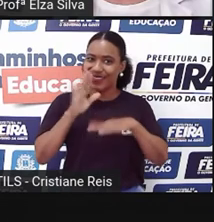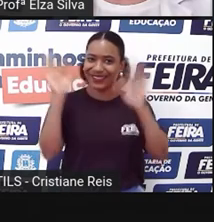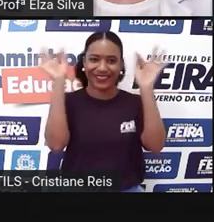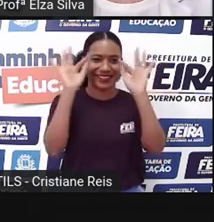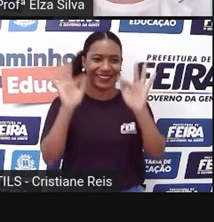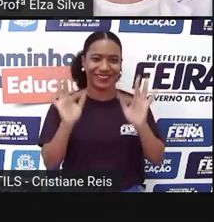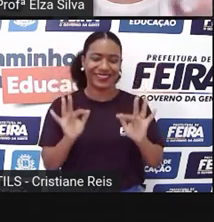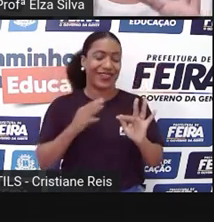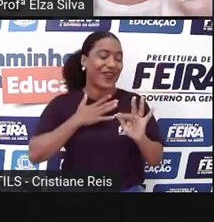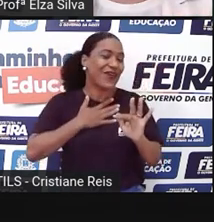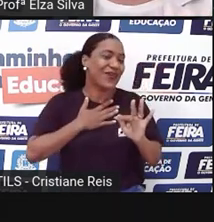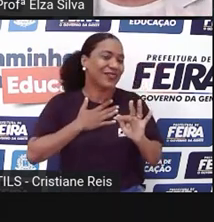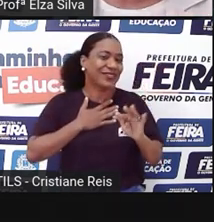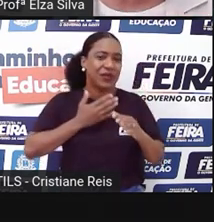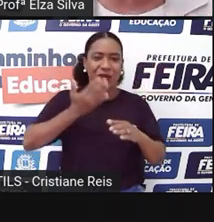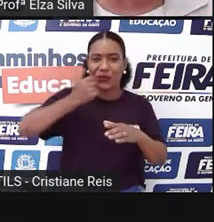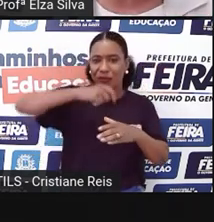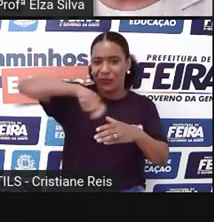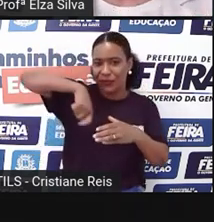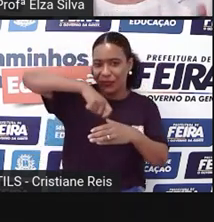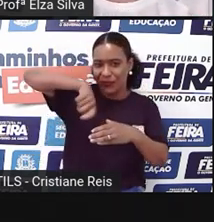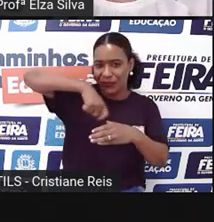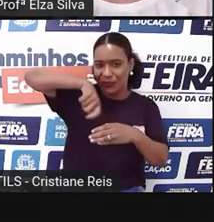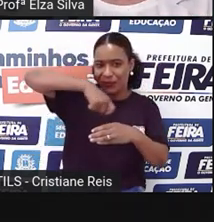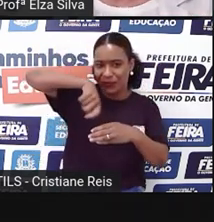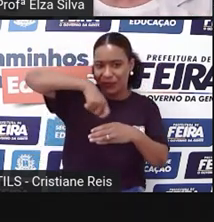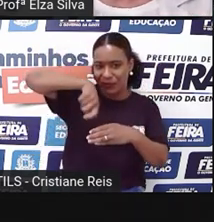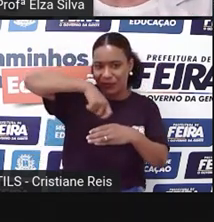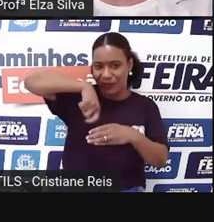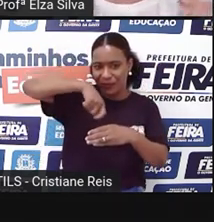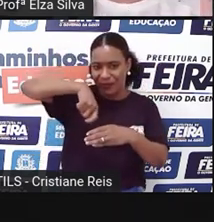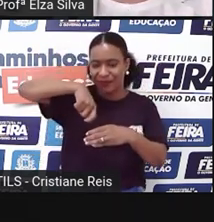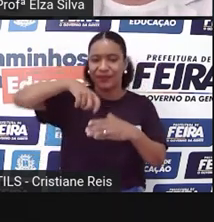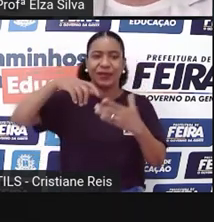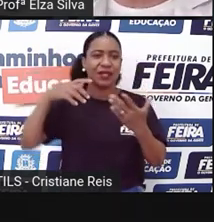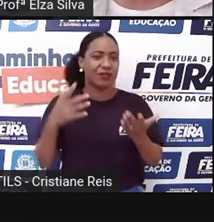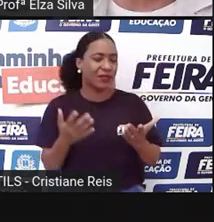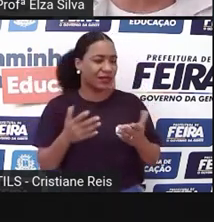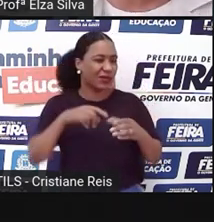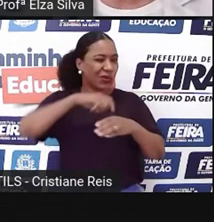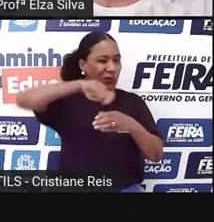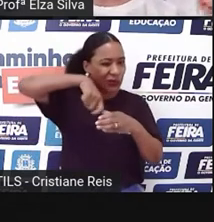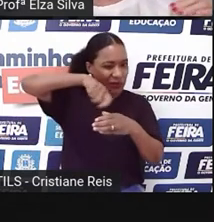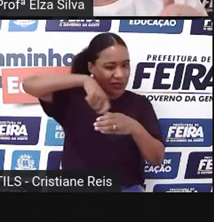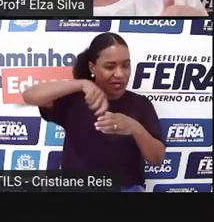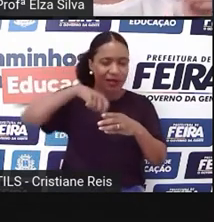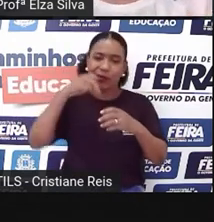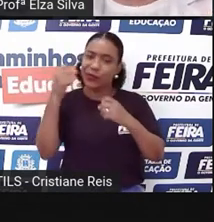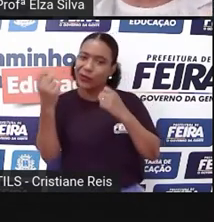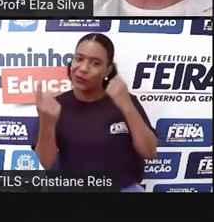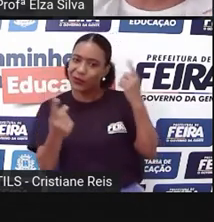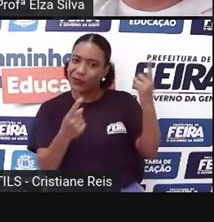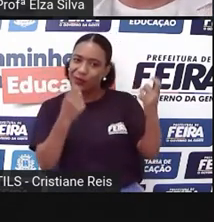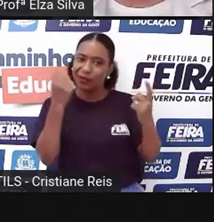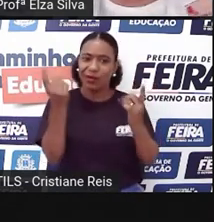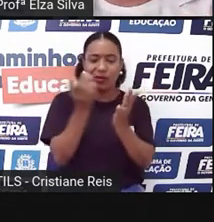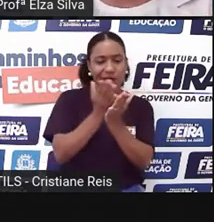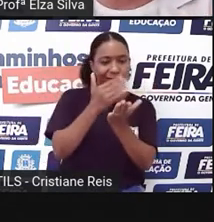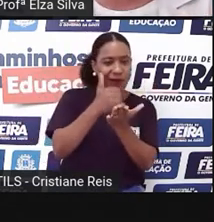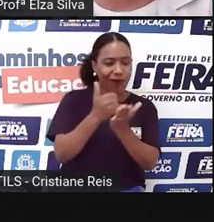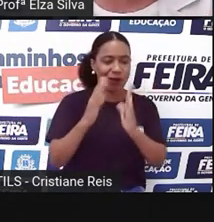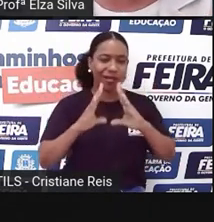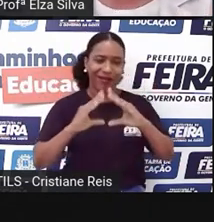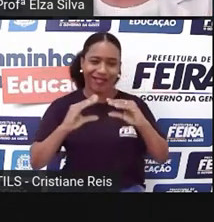cozinhar. Mas não é aquele cozinhar cotidiano, tá? Aquele cozinhar de vez em quando, fazer um bolo, uma lasanha, uma